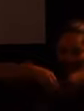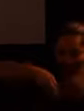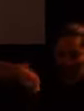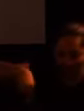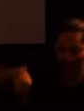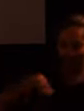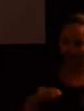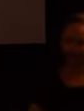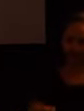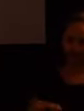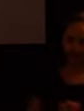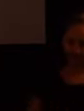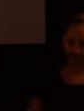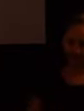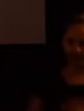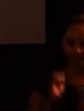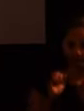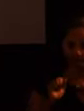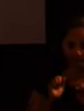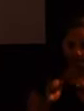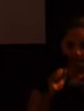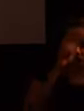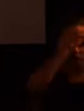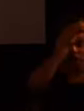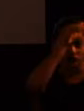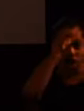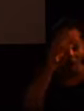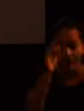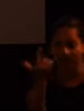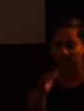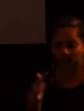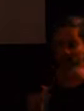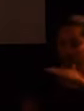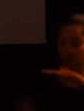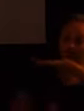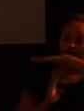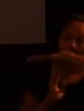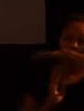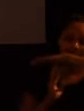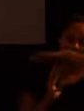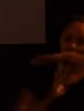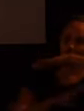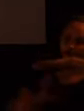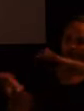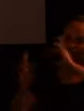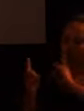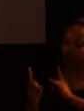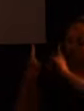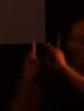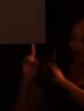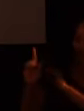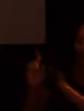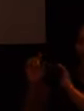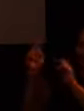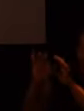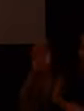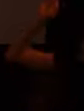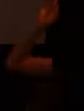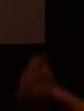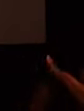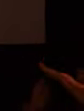podem até não sombrear chegando a mais do que aquilo, mas não vai poder, porque o mapa do gabarito restringe e limita essa altura